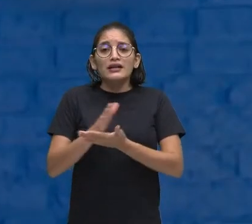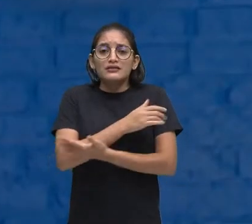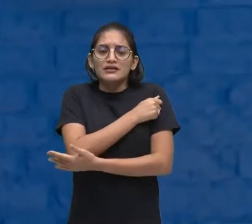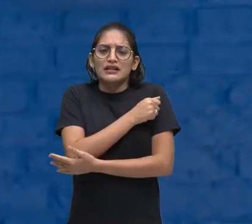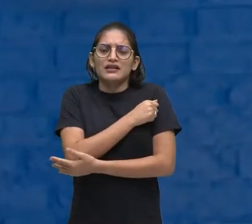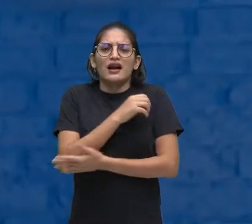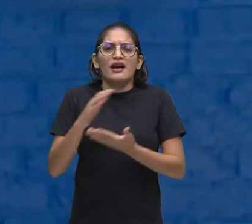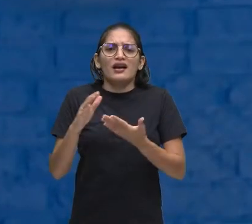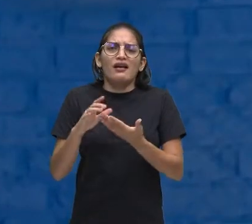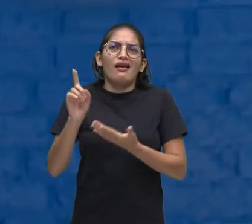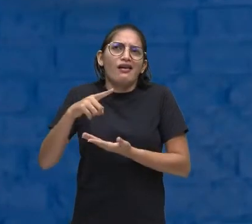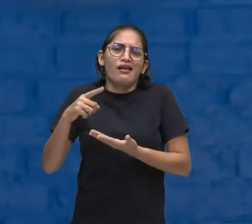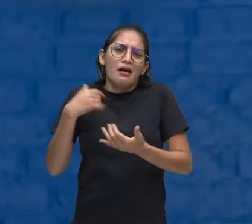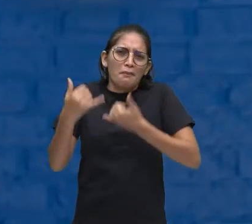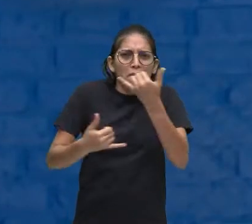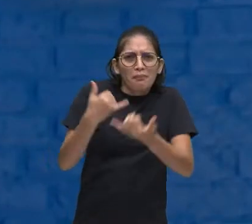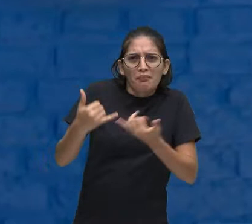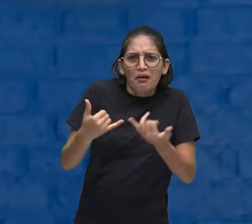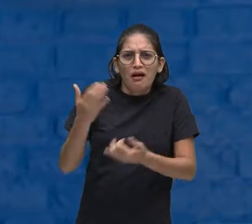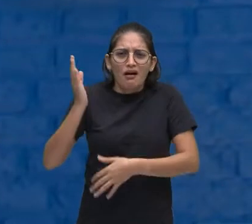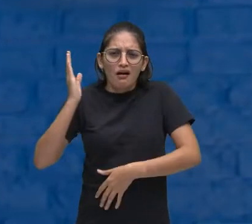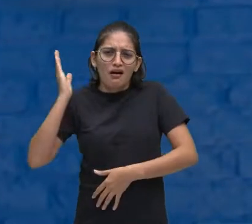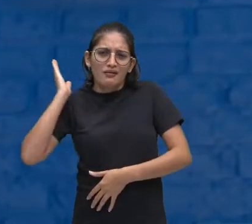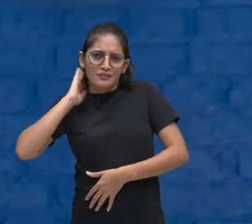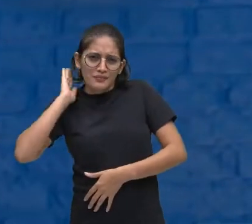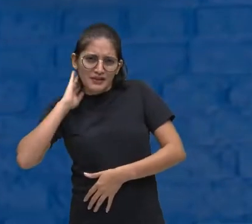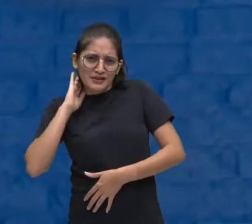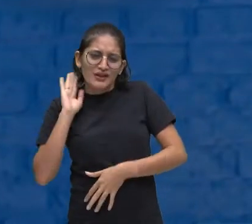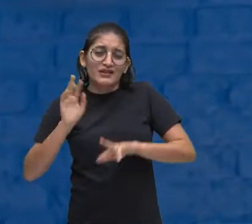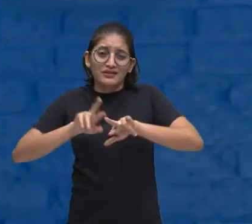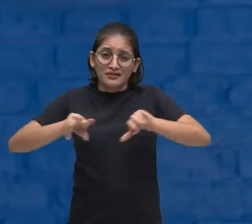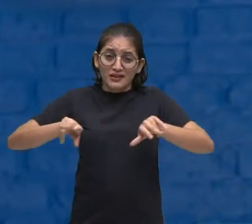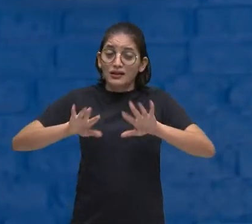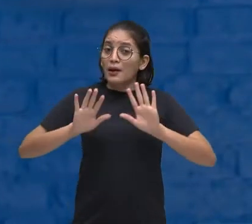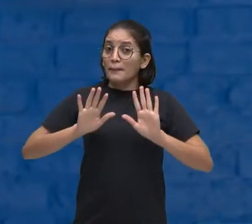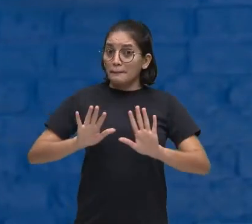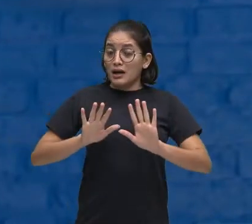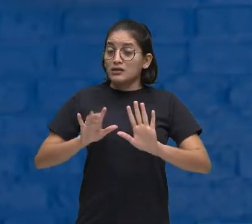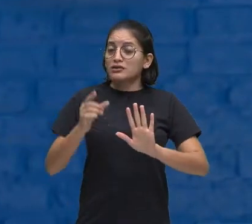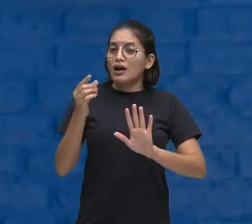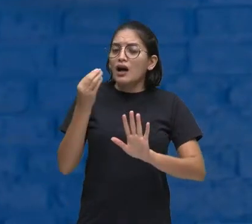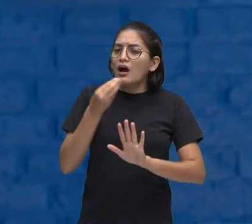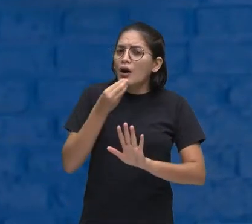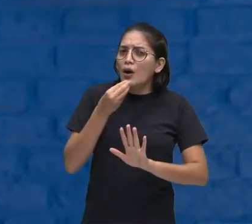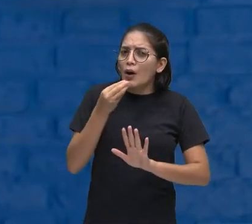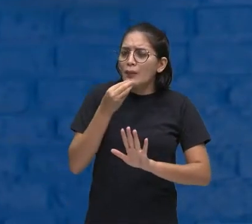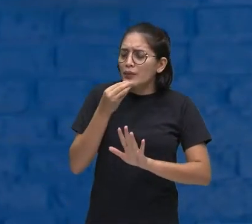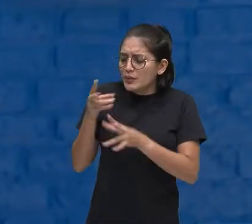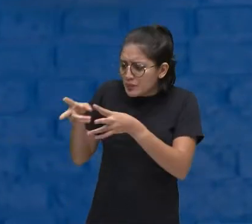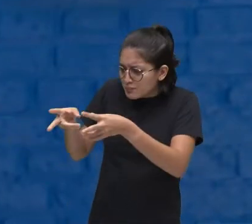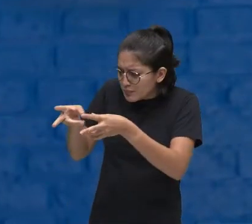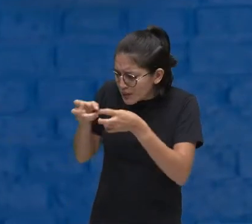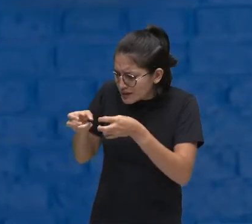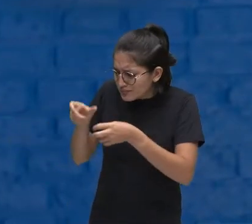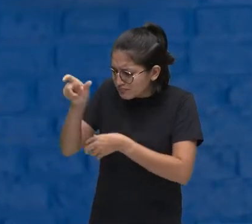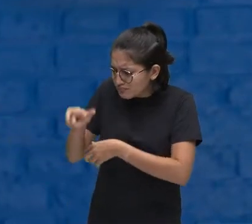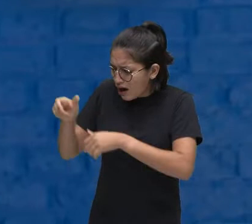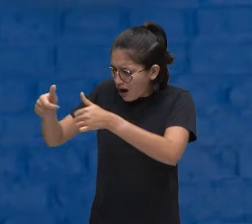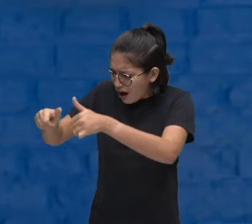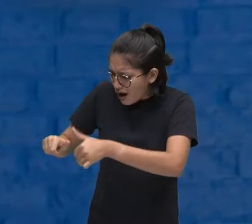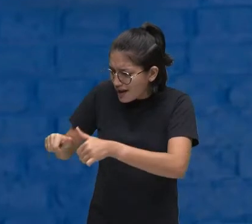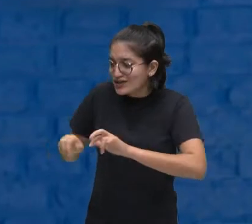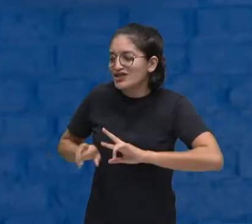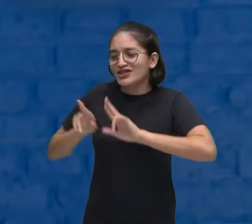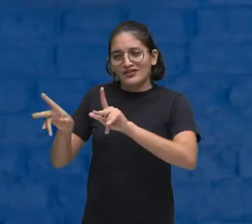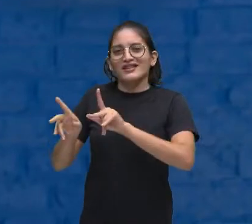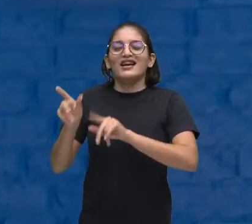como bagunceira, como preguiçosa. Mas olha, quando a gente tem essa oportunidade de olhar a criança de uma forma diferente, a gente